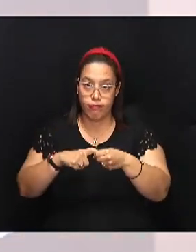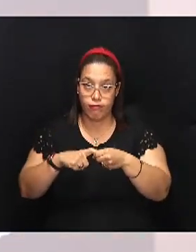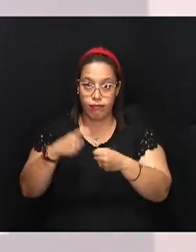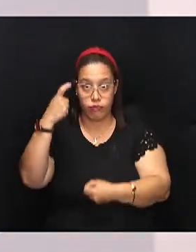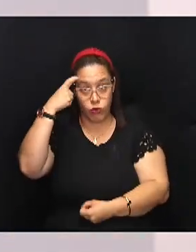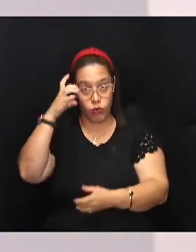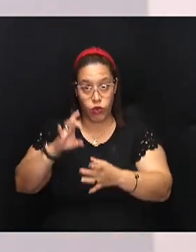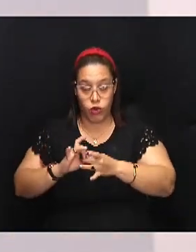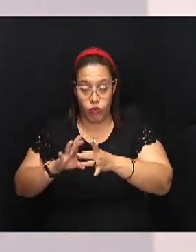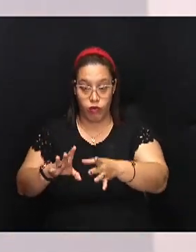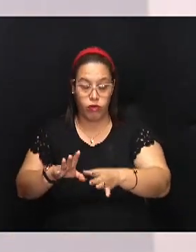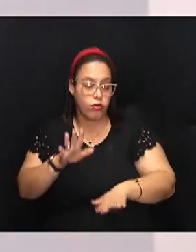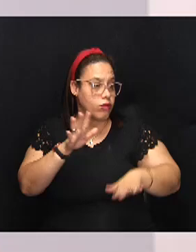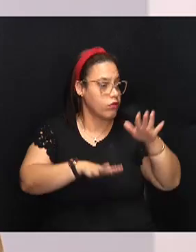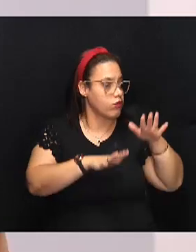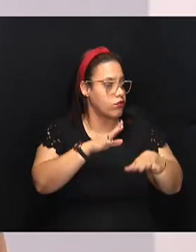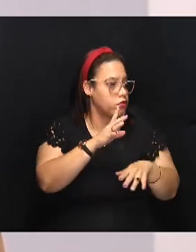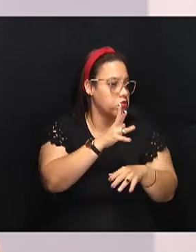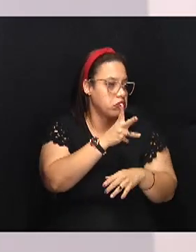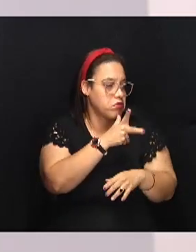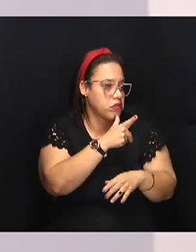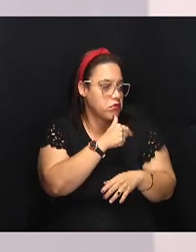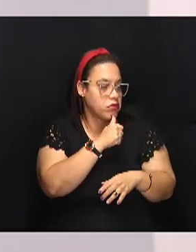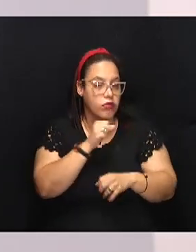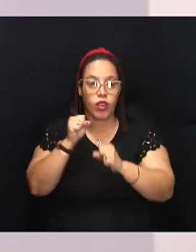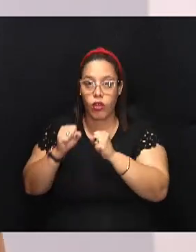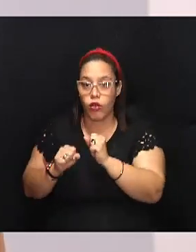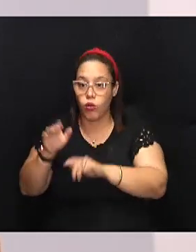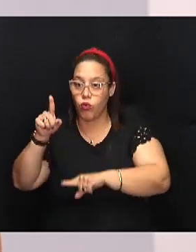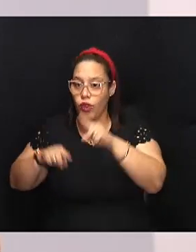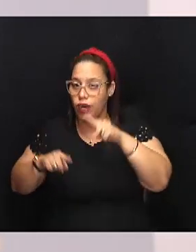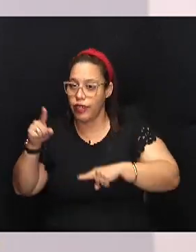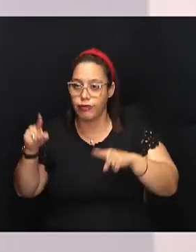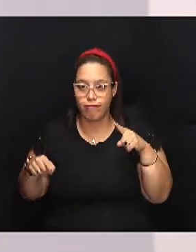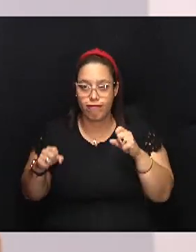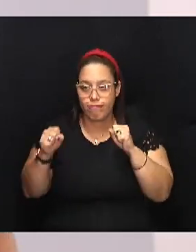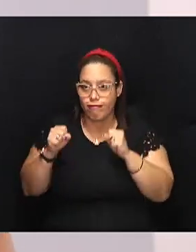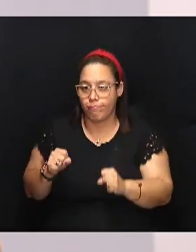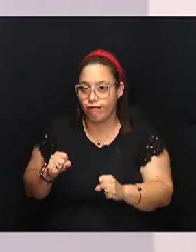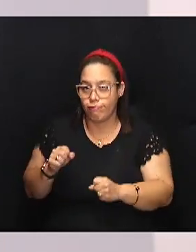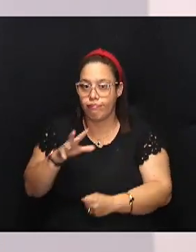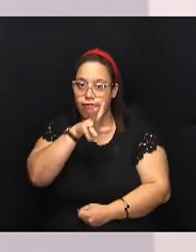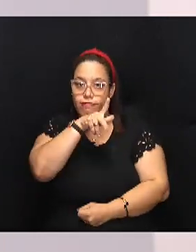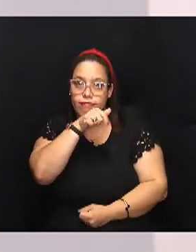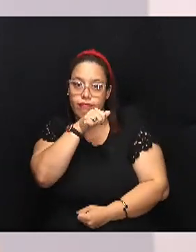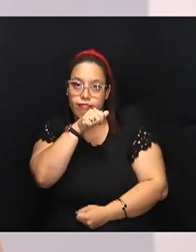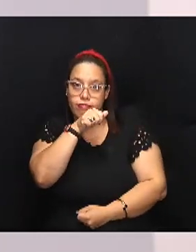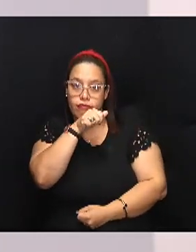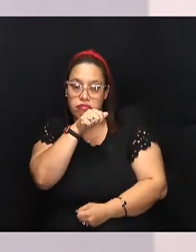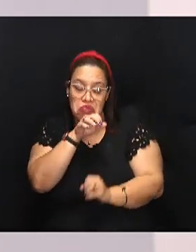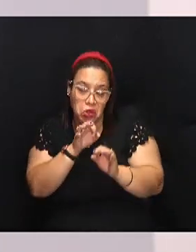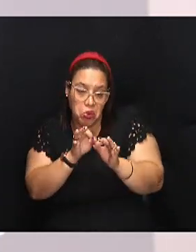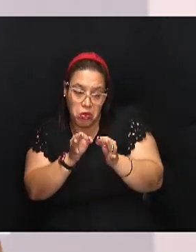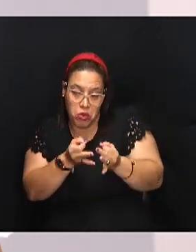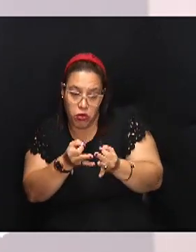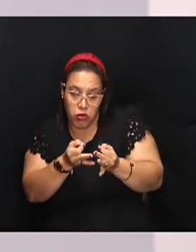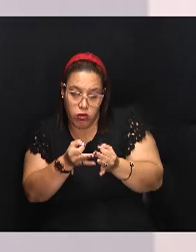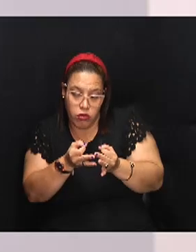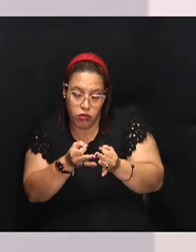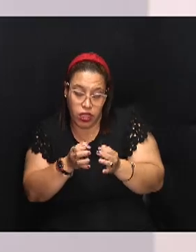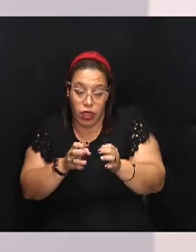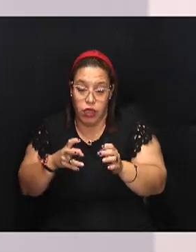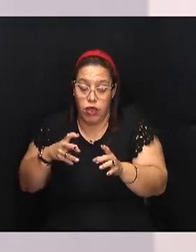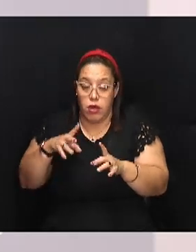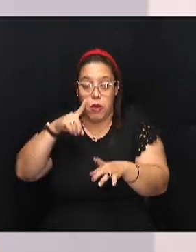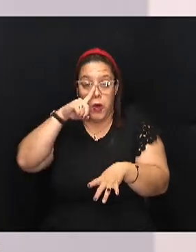na soltura. Isso em média demora quanto tempo? Isso pode variar bastante. Pode tanto ser um animal que tinha uma lesão superficial, mas ele está muito arisco, ele está